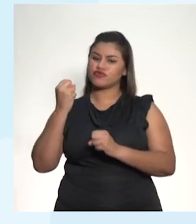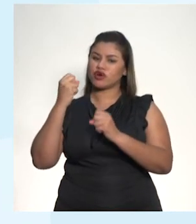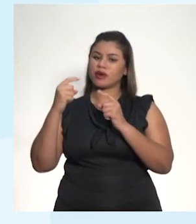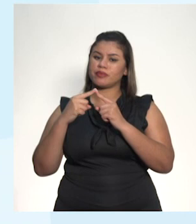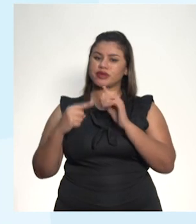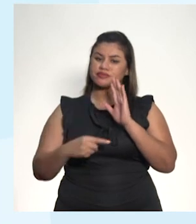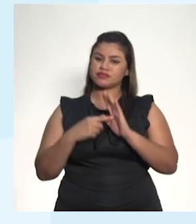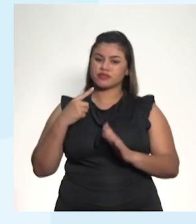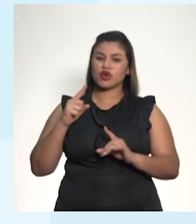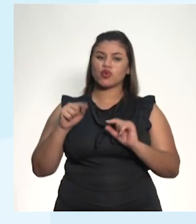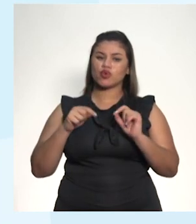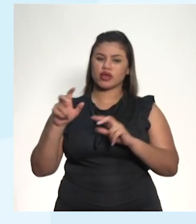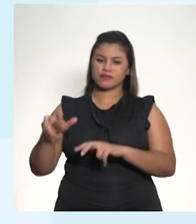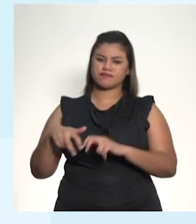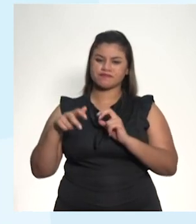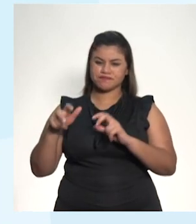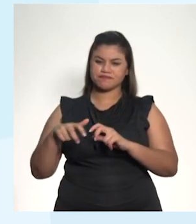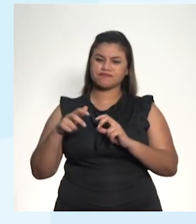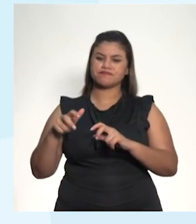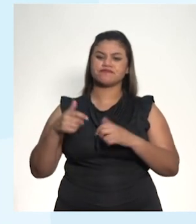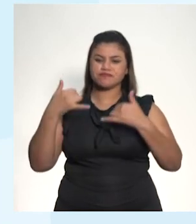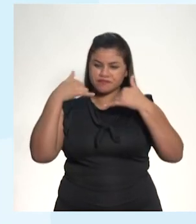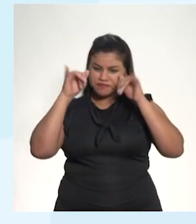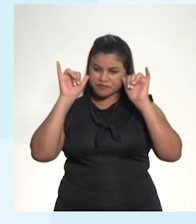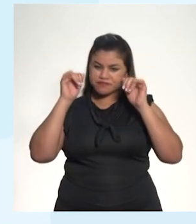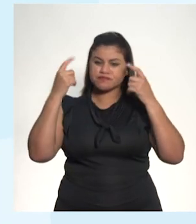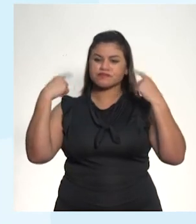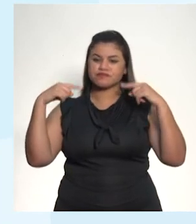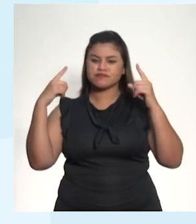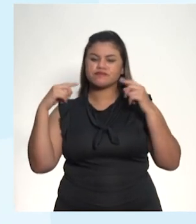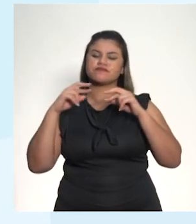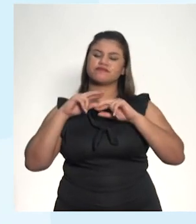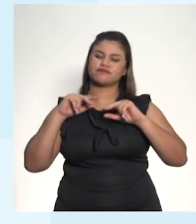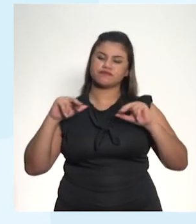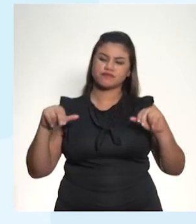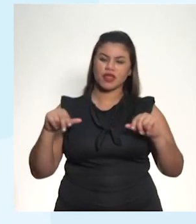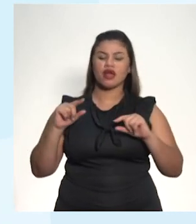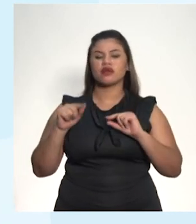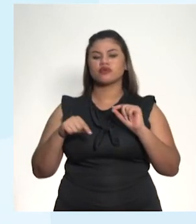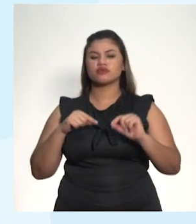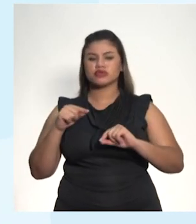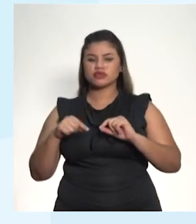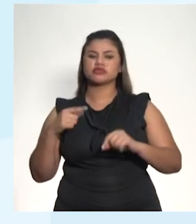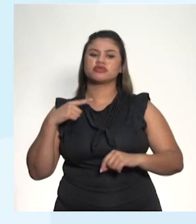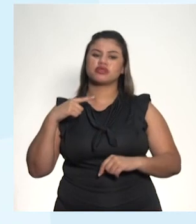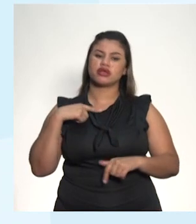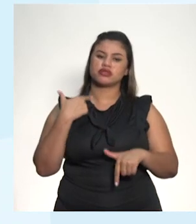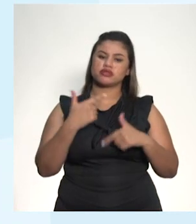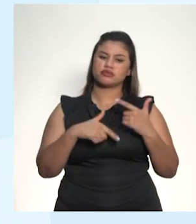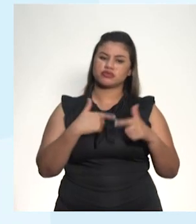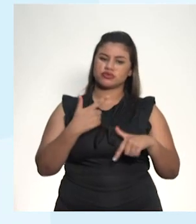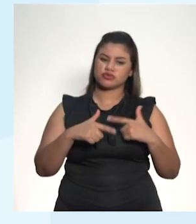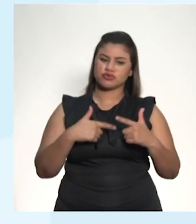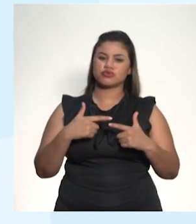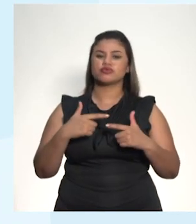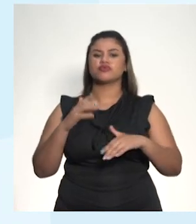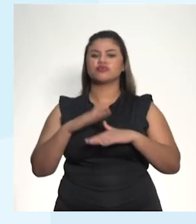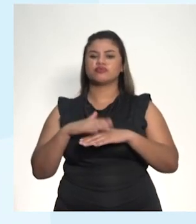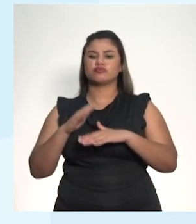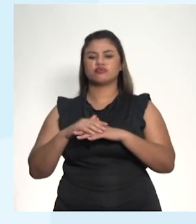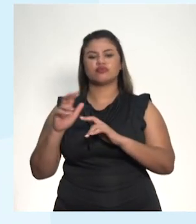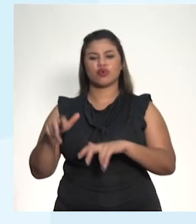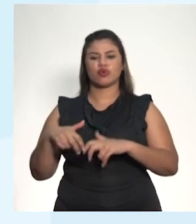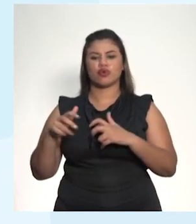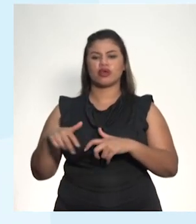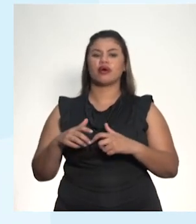setor, tá? Que é a agricultura, a pecuária, entre outras coisas, e neles estão os trabalhadores e produtores rurais, tá? E